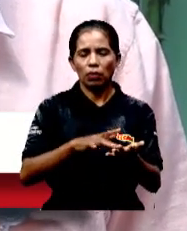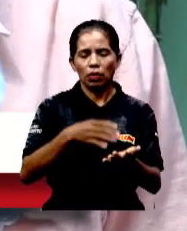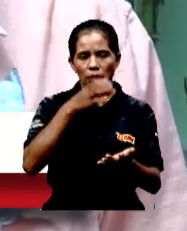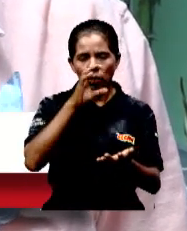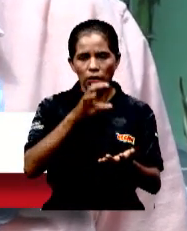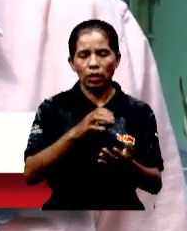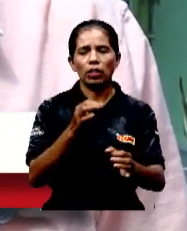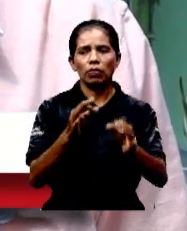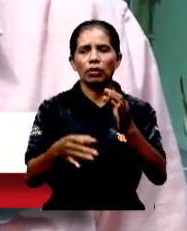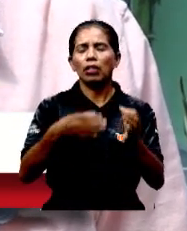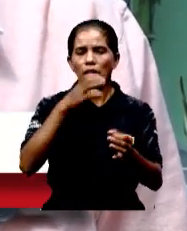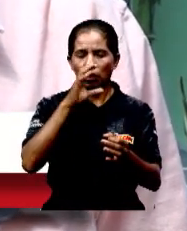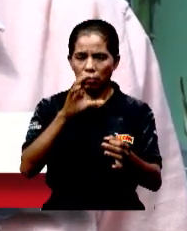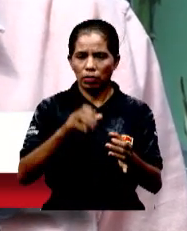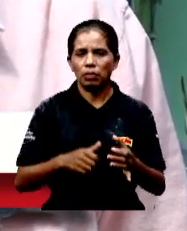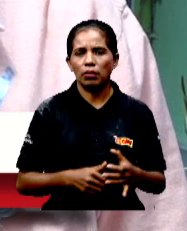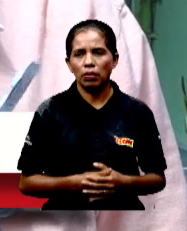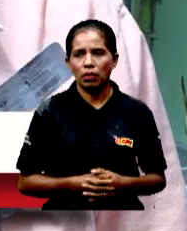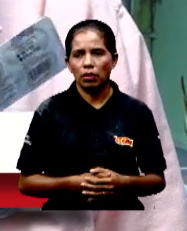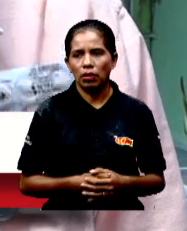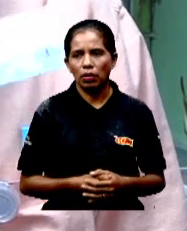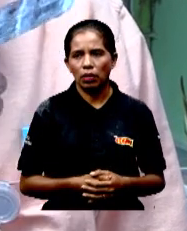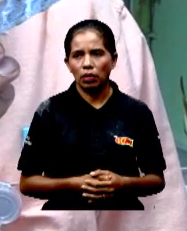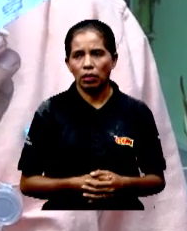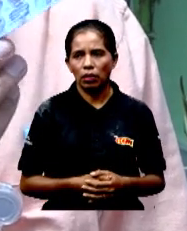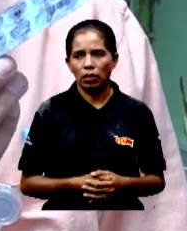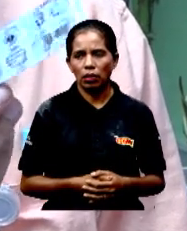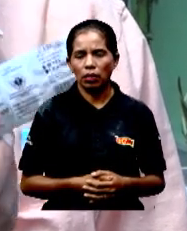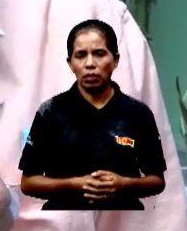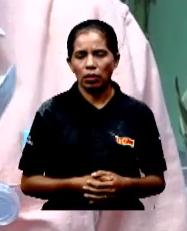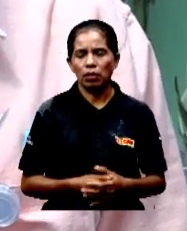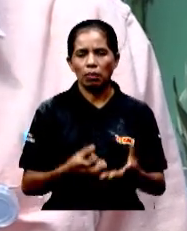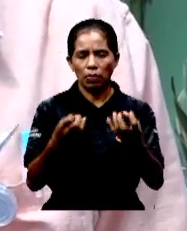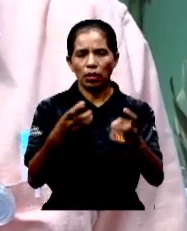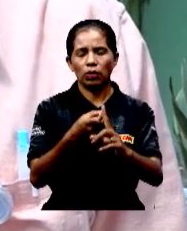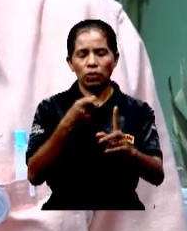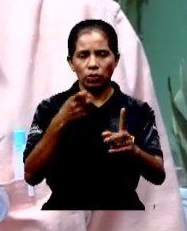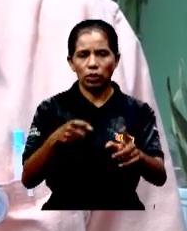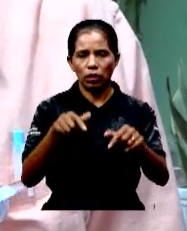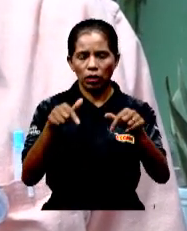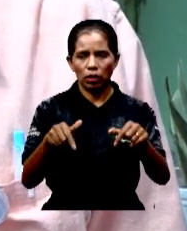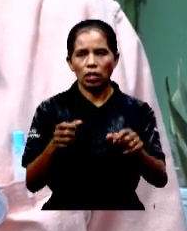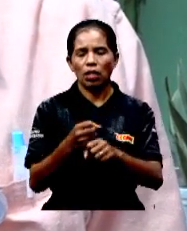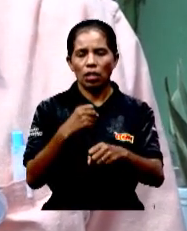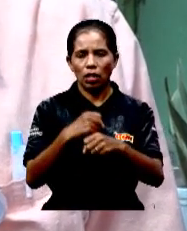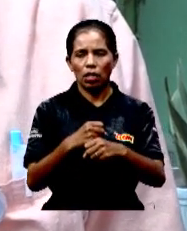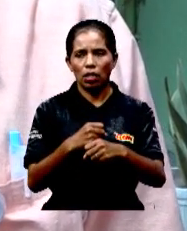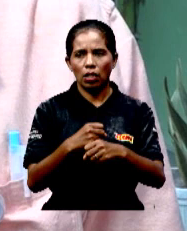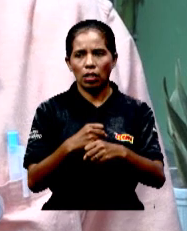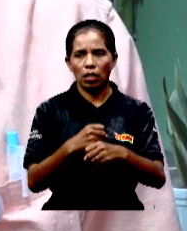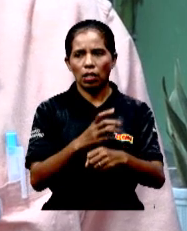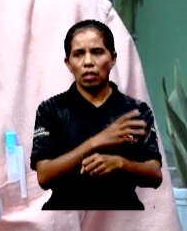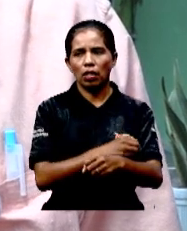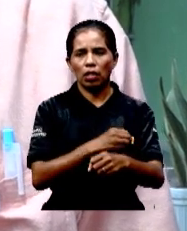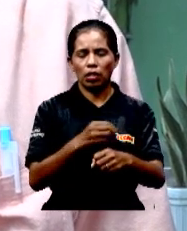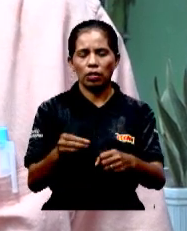me bisenya konsumi maka mais ka menos husi idane bele provoka ne efeito idane maka boden pengum